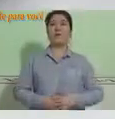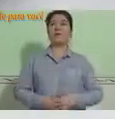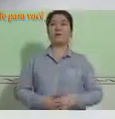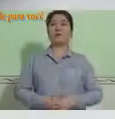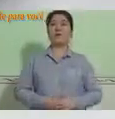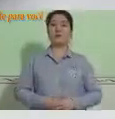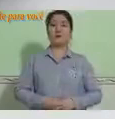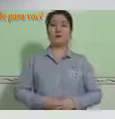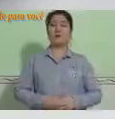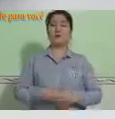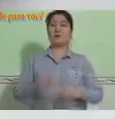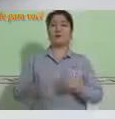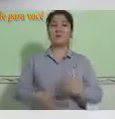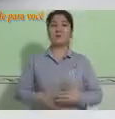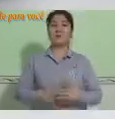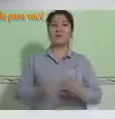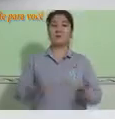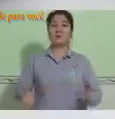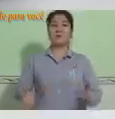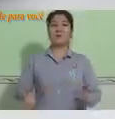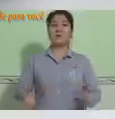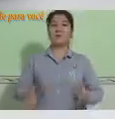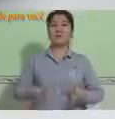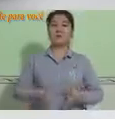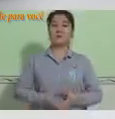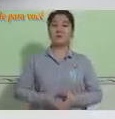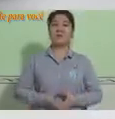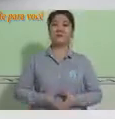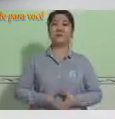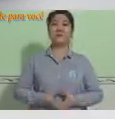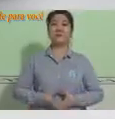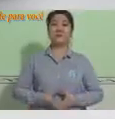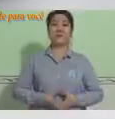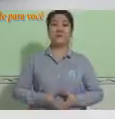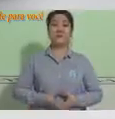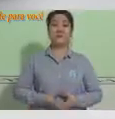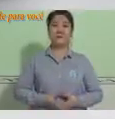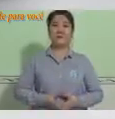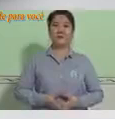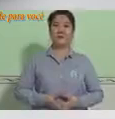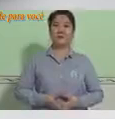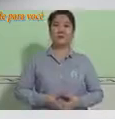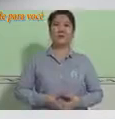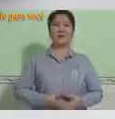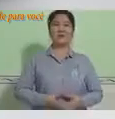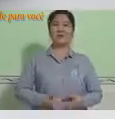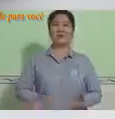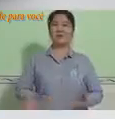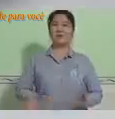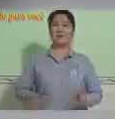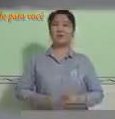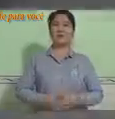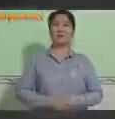AGSHAMNTO, como os pés ligeiramente alargurados os ombros, vírgula, deve-se estender os braços para a frente e dobrar lentamente os